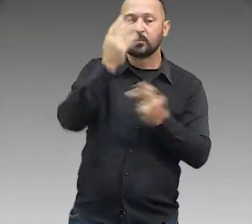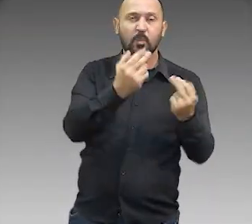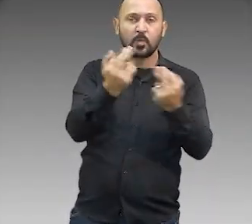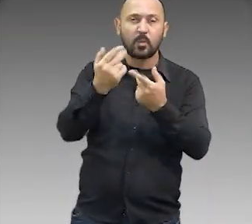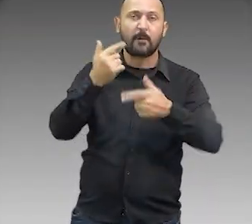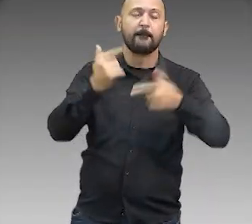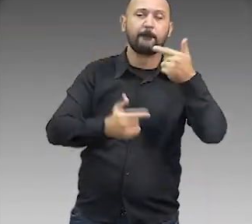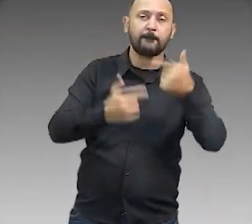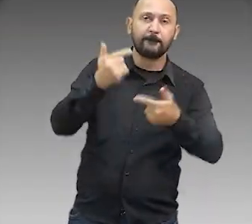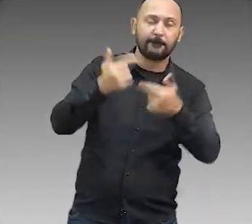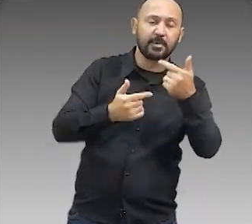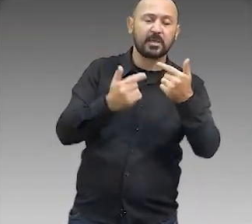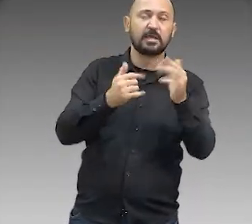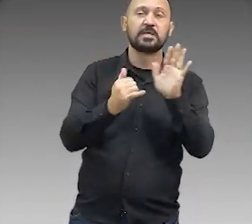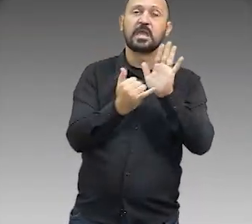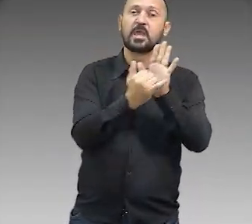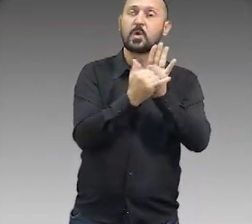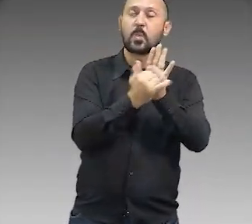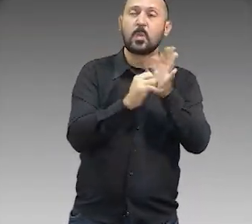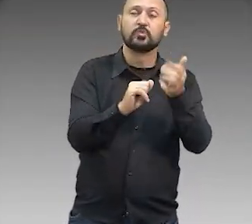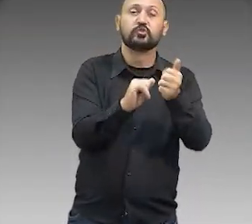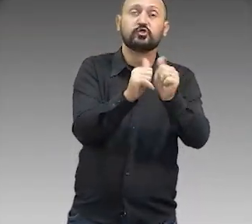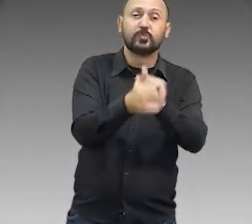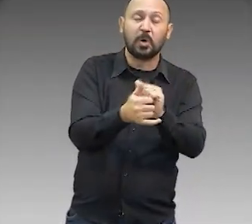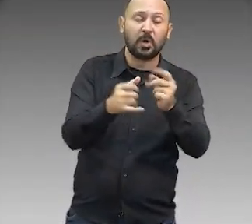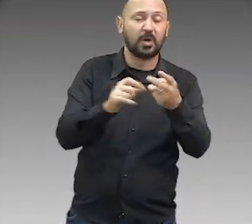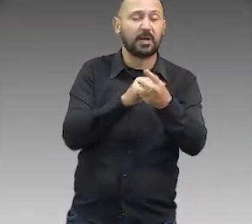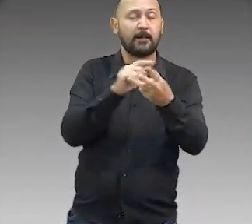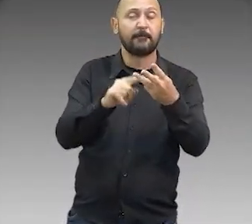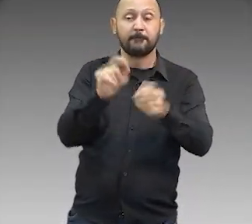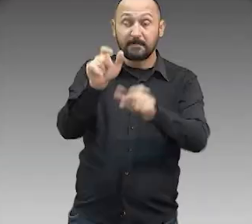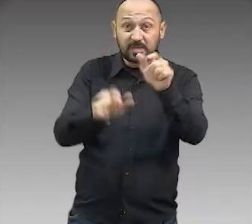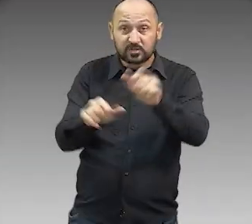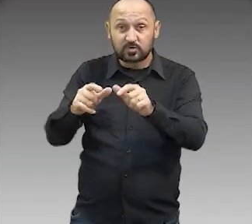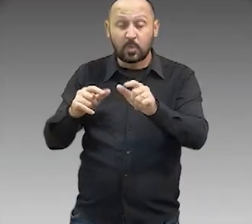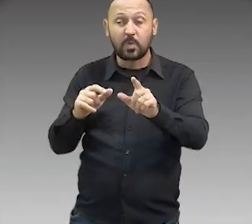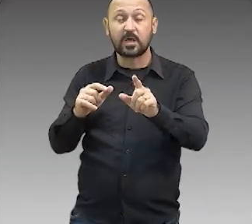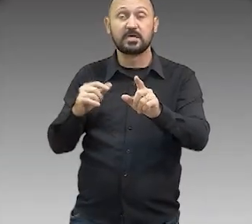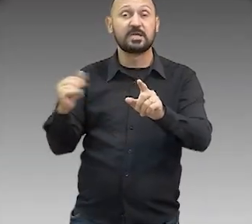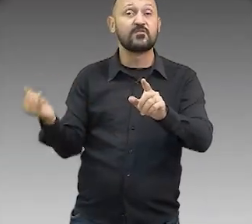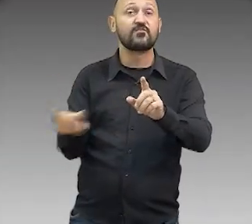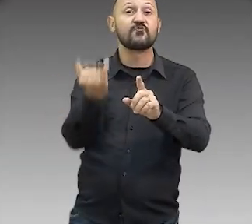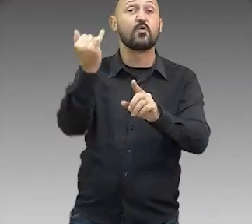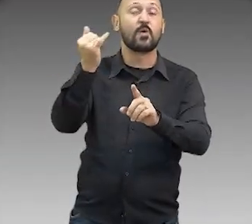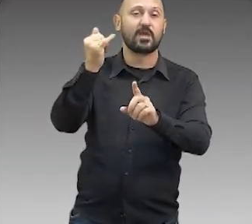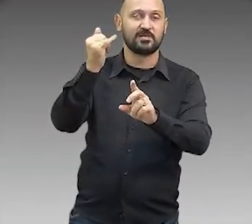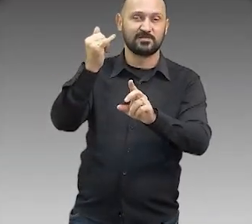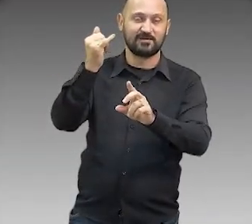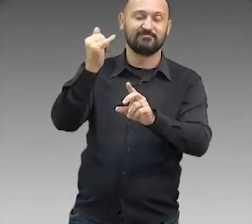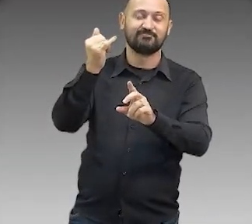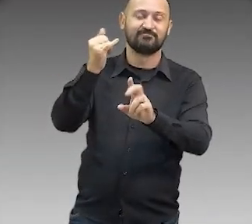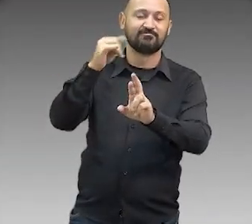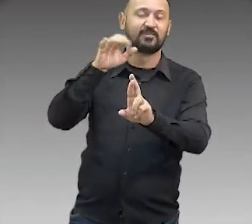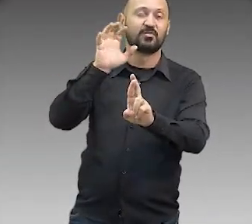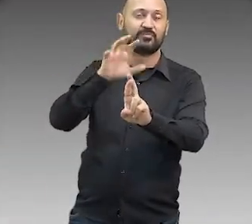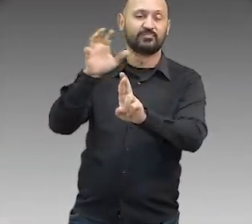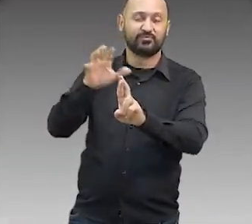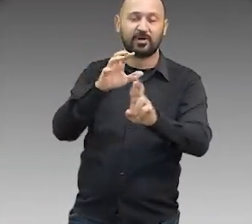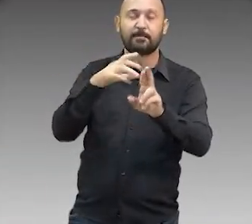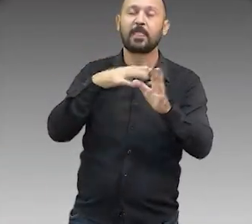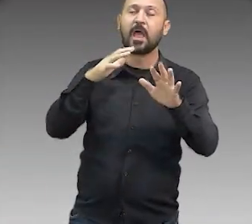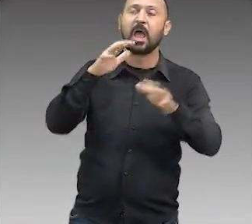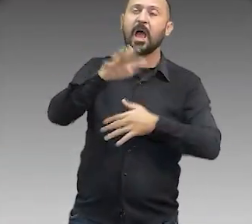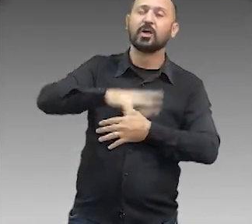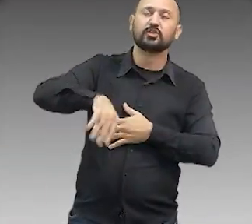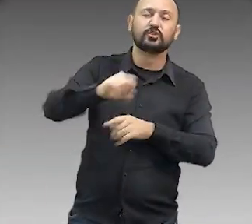como políticos, como grandes figuras do esporte, como pessoas influentes na sociedade, a sociedade, de